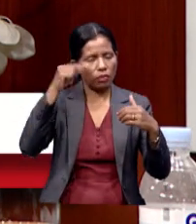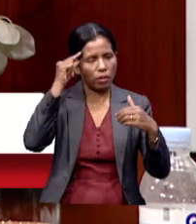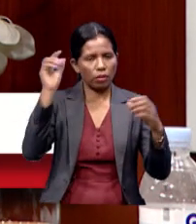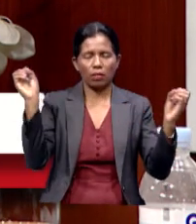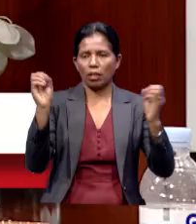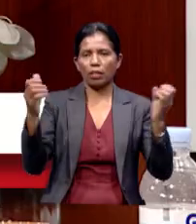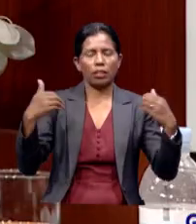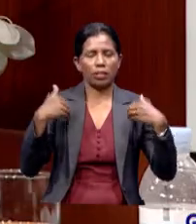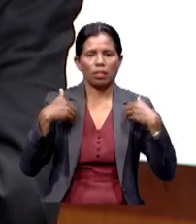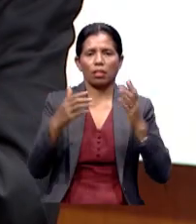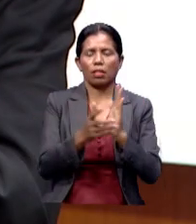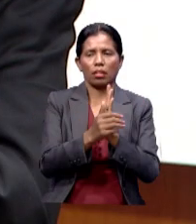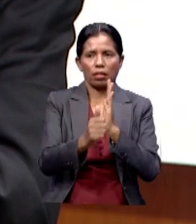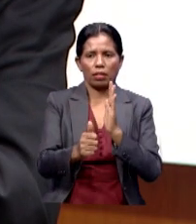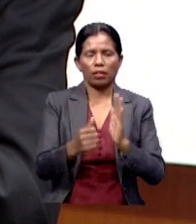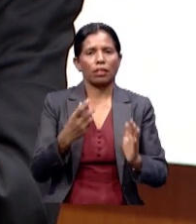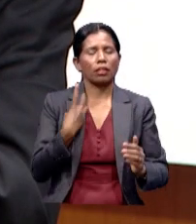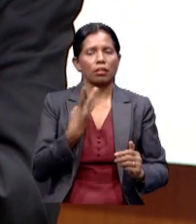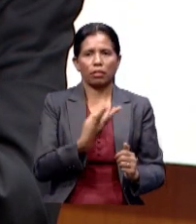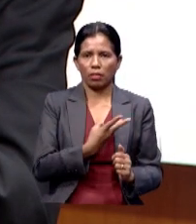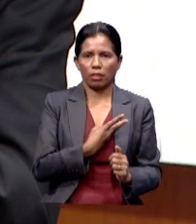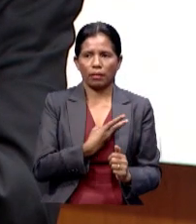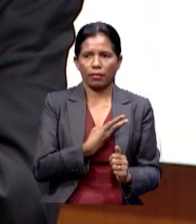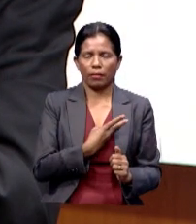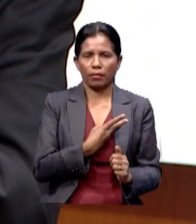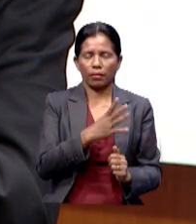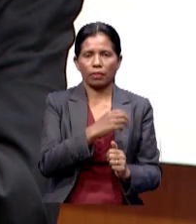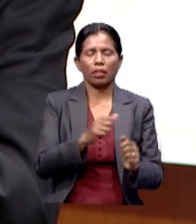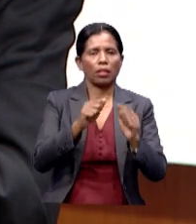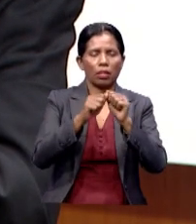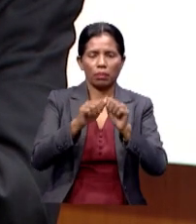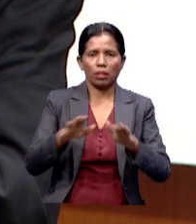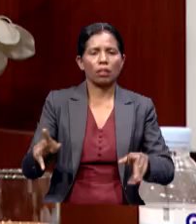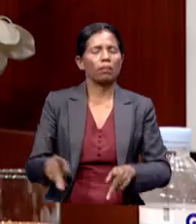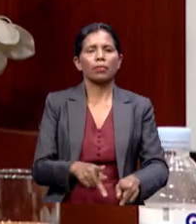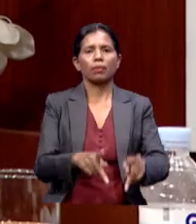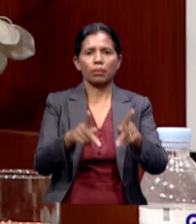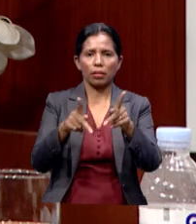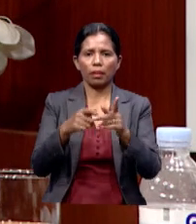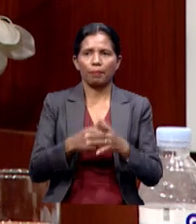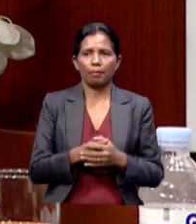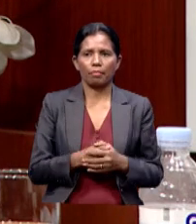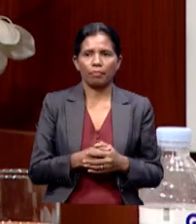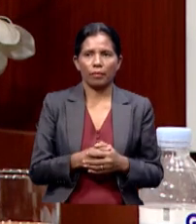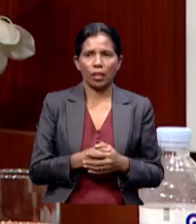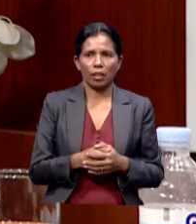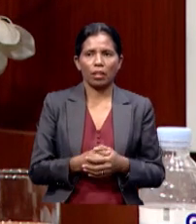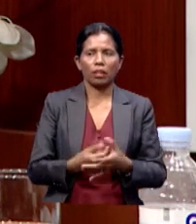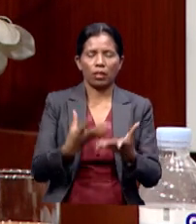capacidade, ita, nias, administração pública. E boat balão,